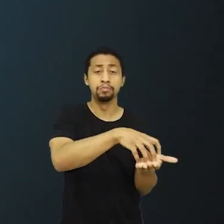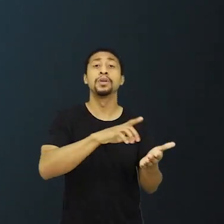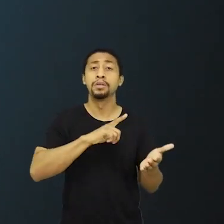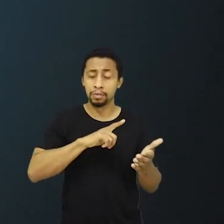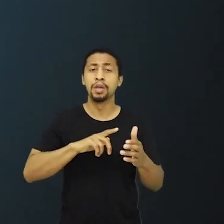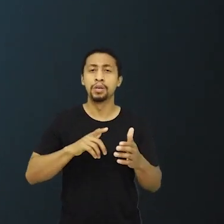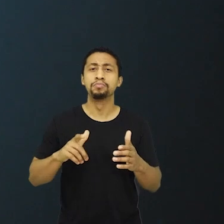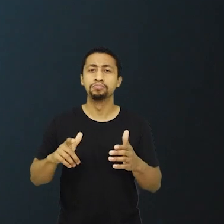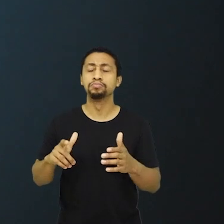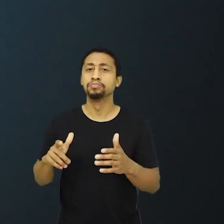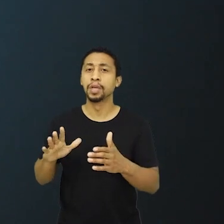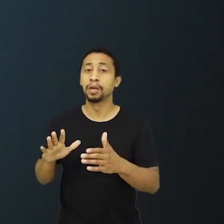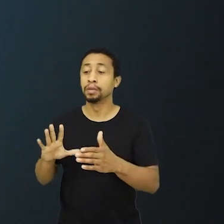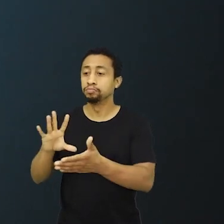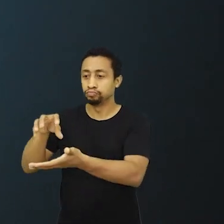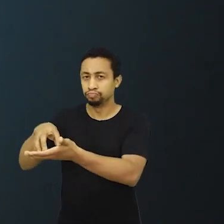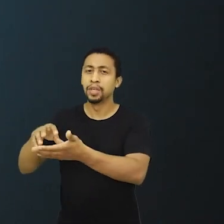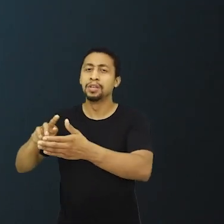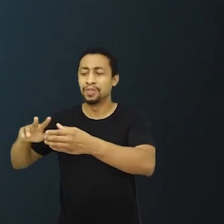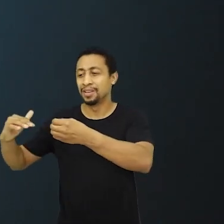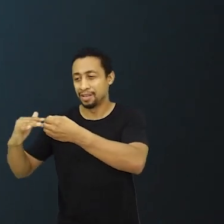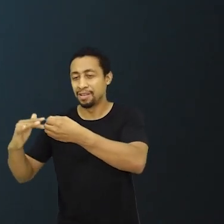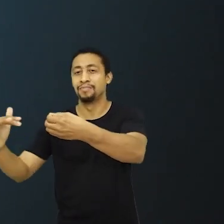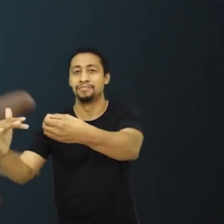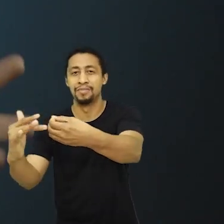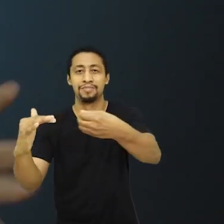bases de dados. Como eu disse, essa integração ela é o trabalho